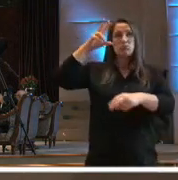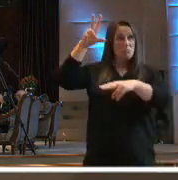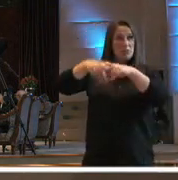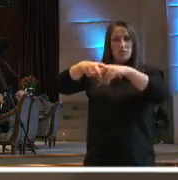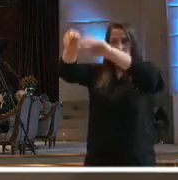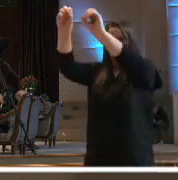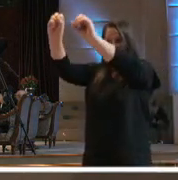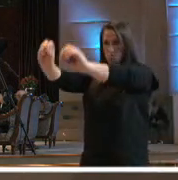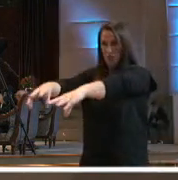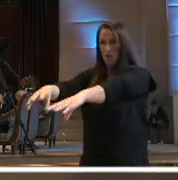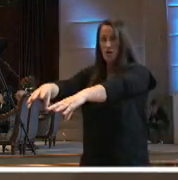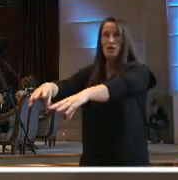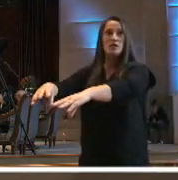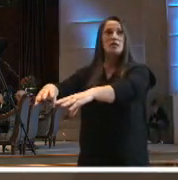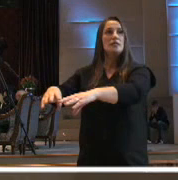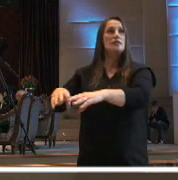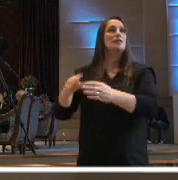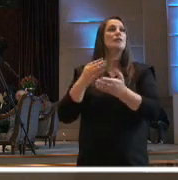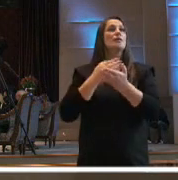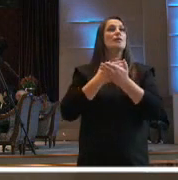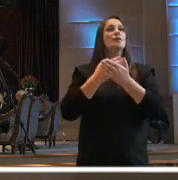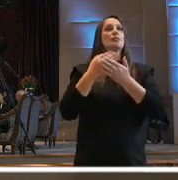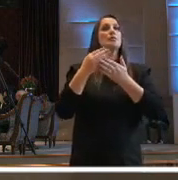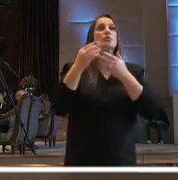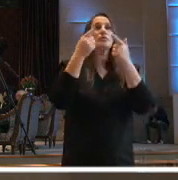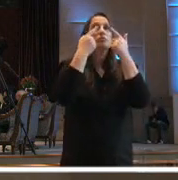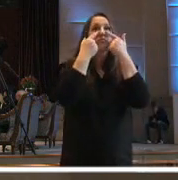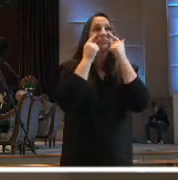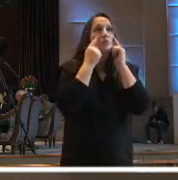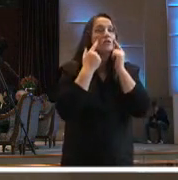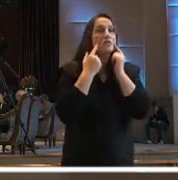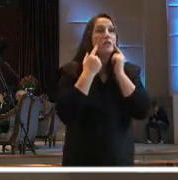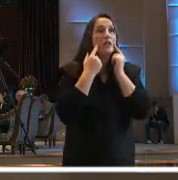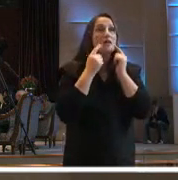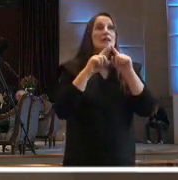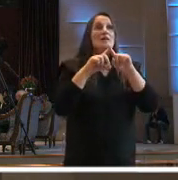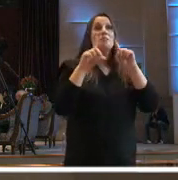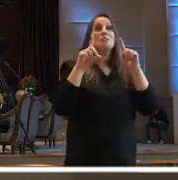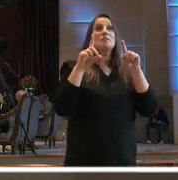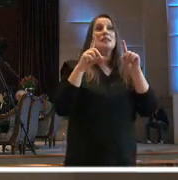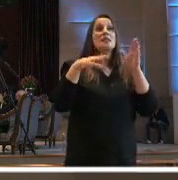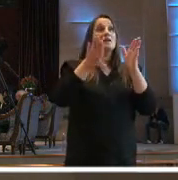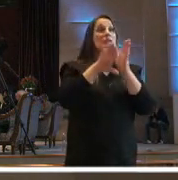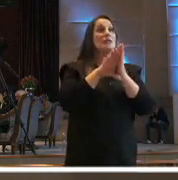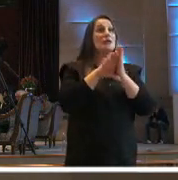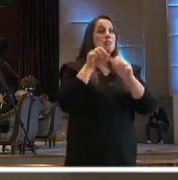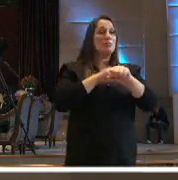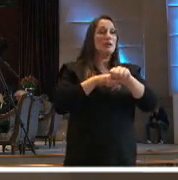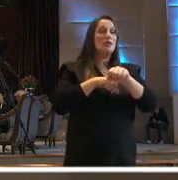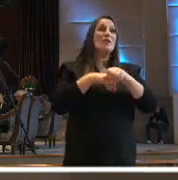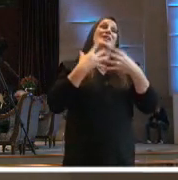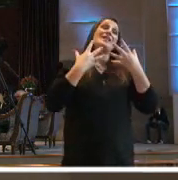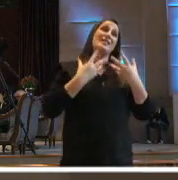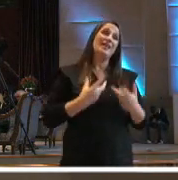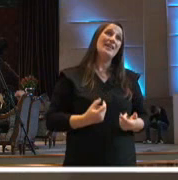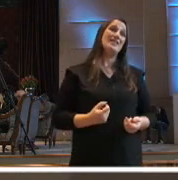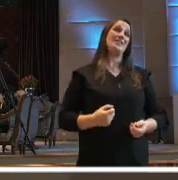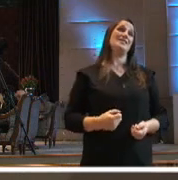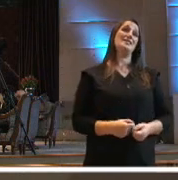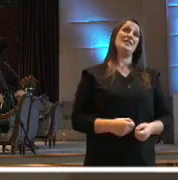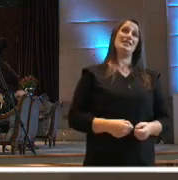que ele conseguiu fazer foi chorar. Mas é interessante que chega uma hora que chorar cansa, não é verdade? Dá